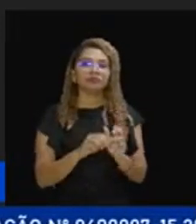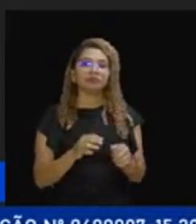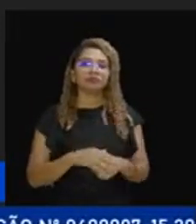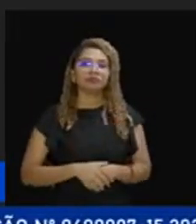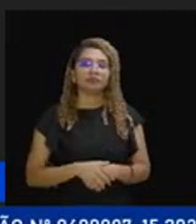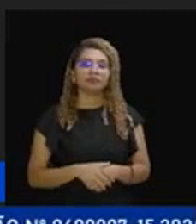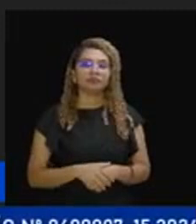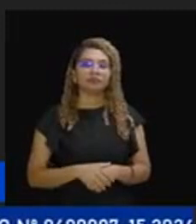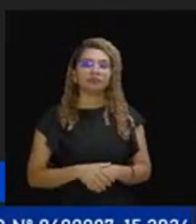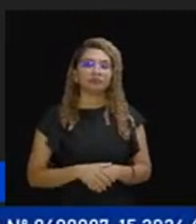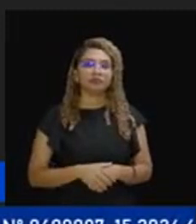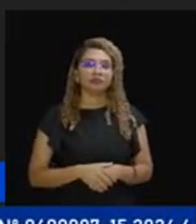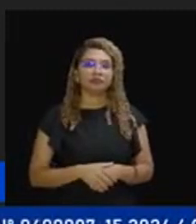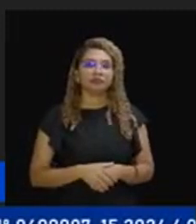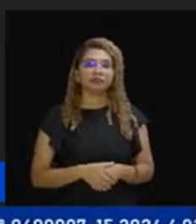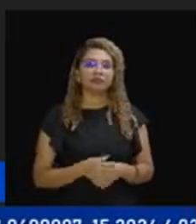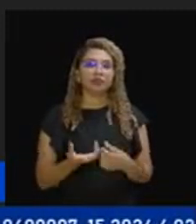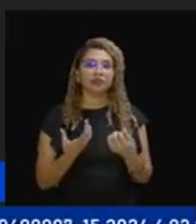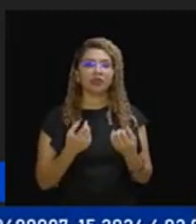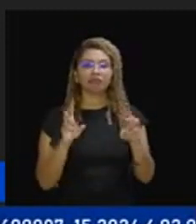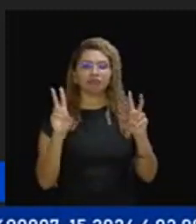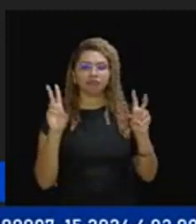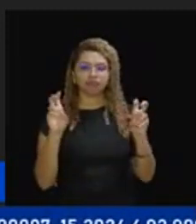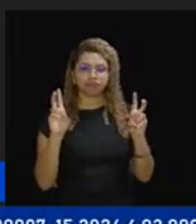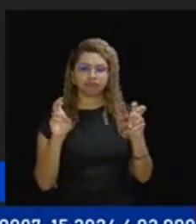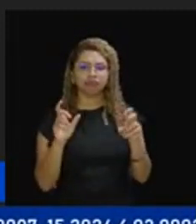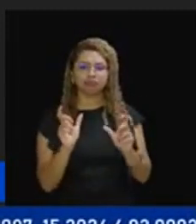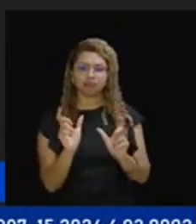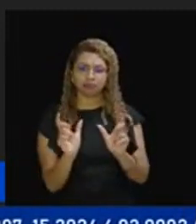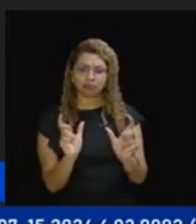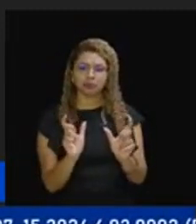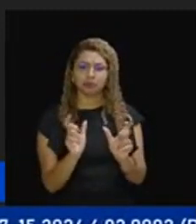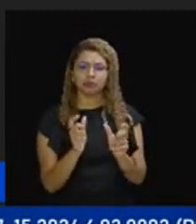expressão, um comentário que inclusive utiliza, né,